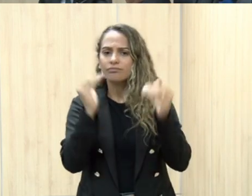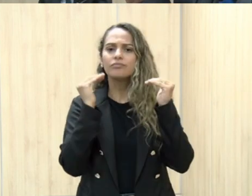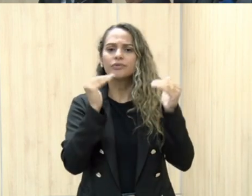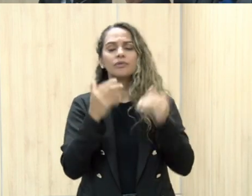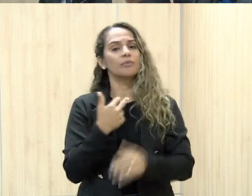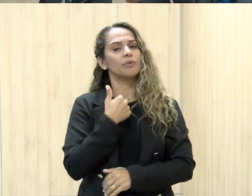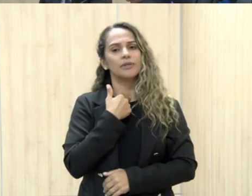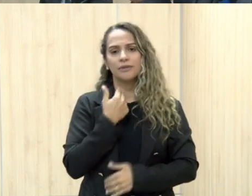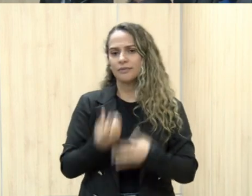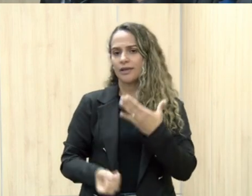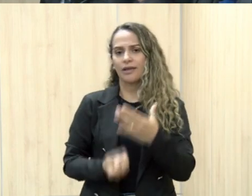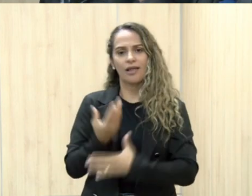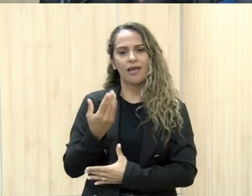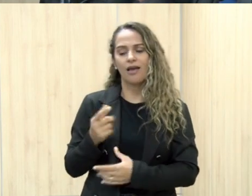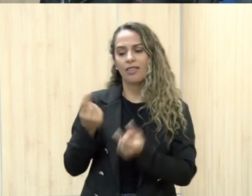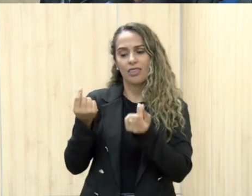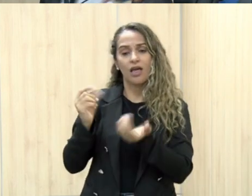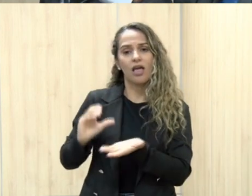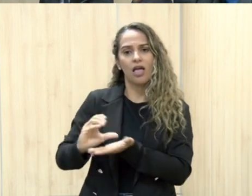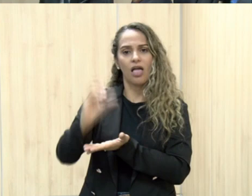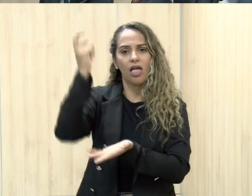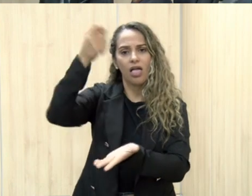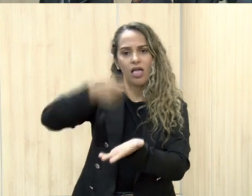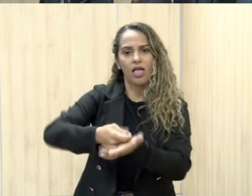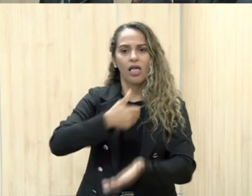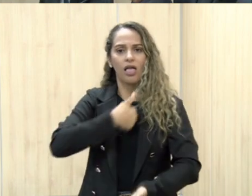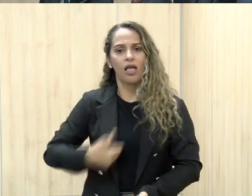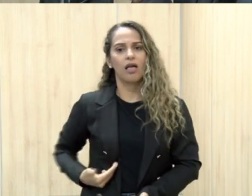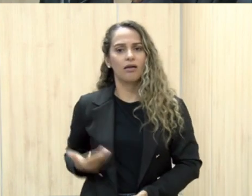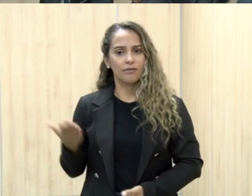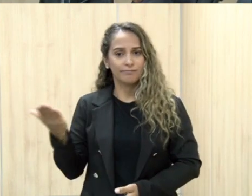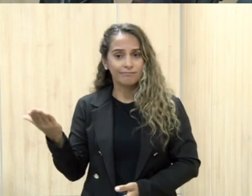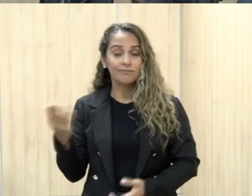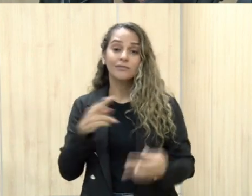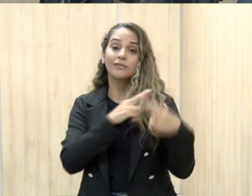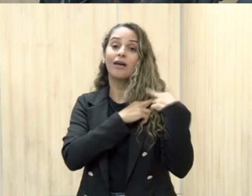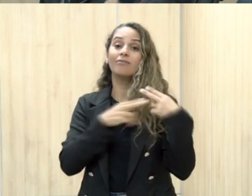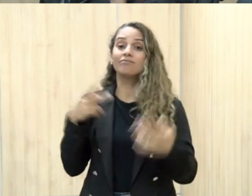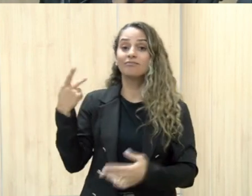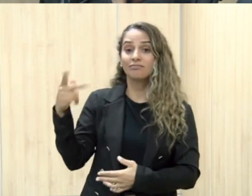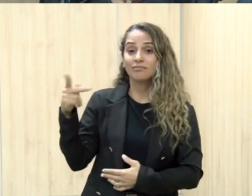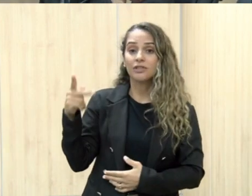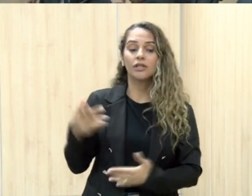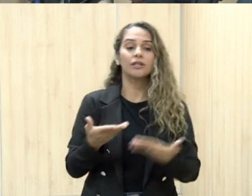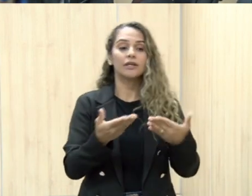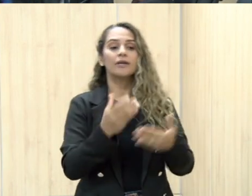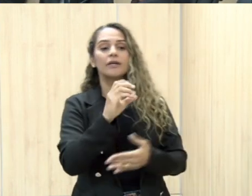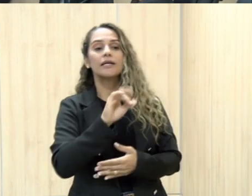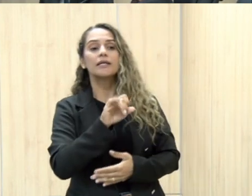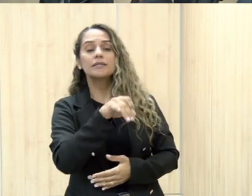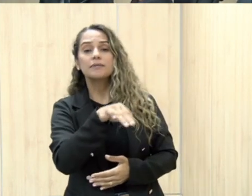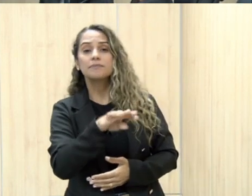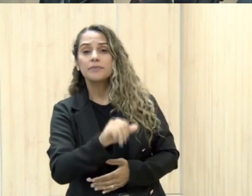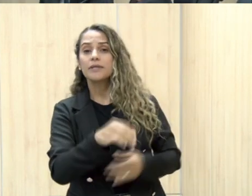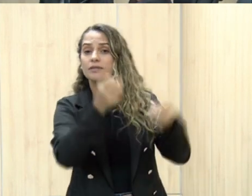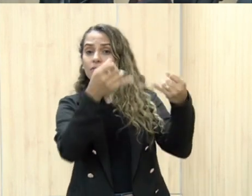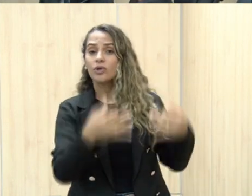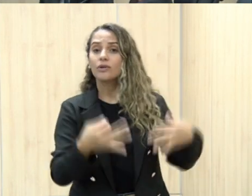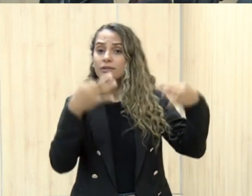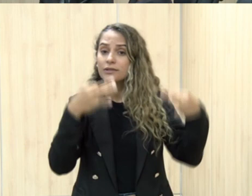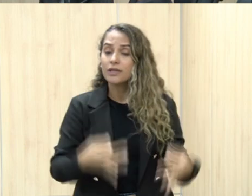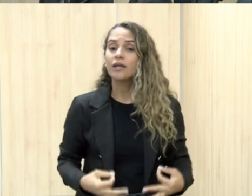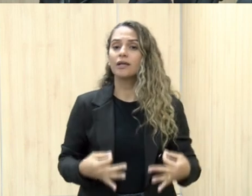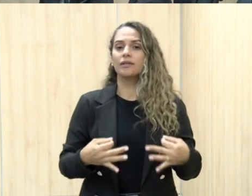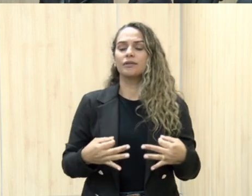nós não podemos criar despesa para o governo e como o deputado Ismael Crispim falou brilhantemente a medida judicial